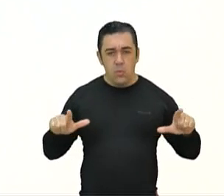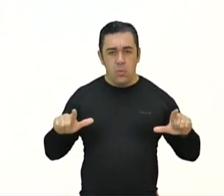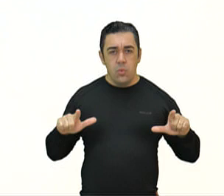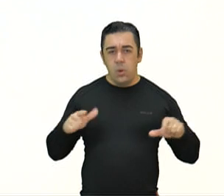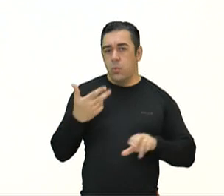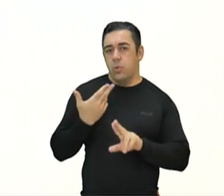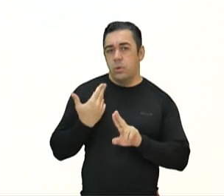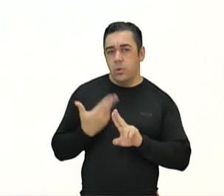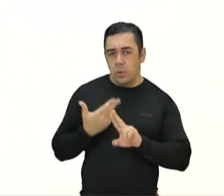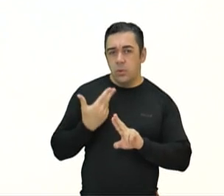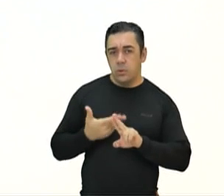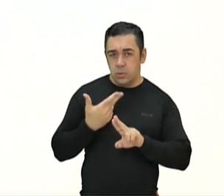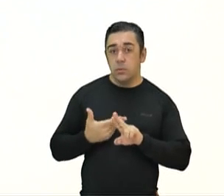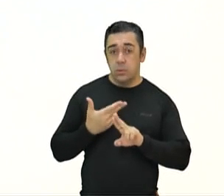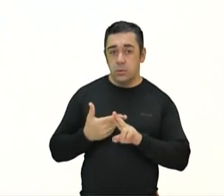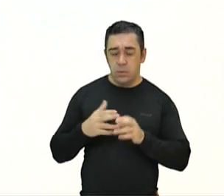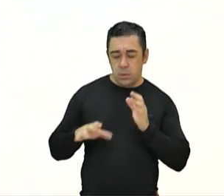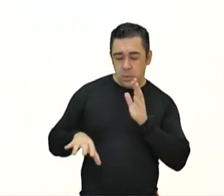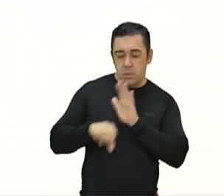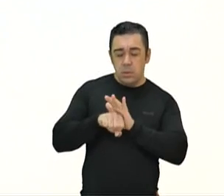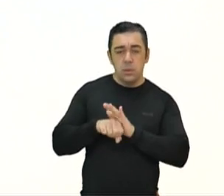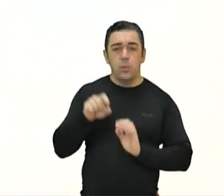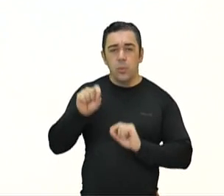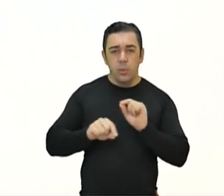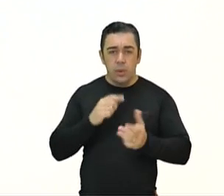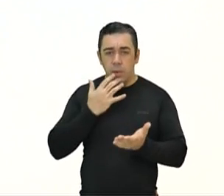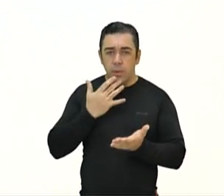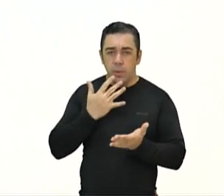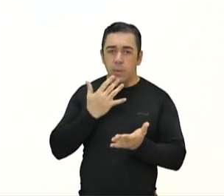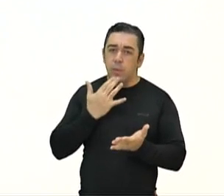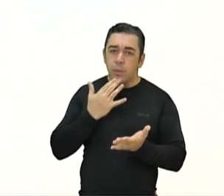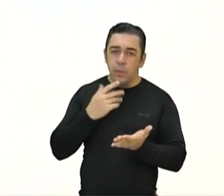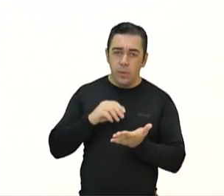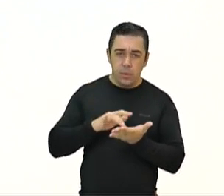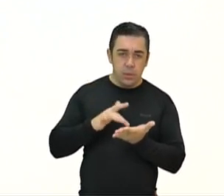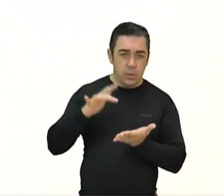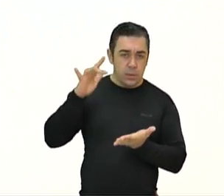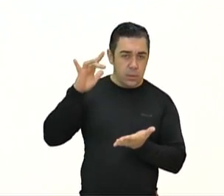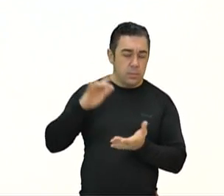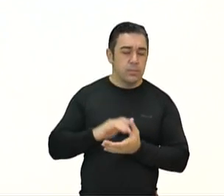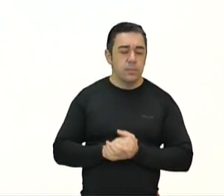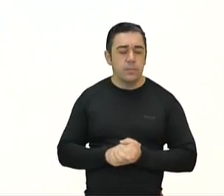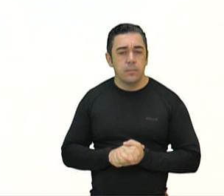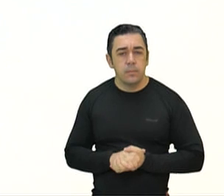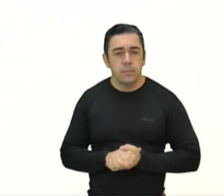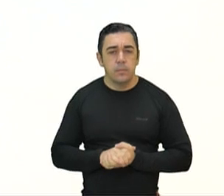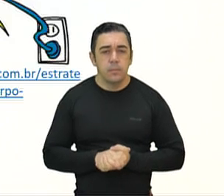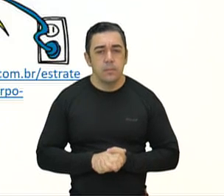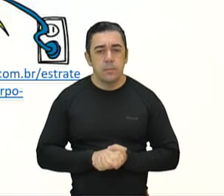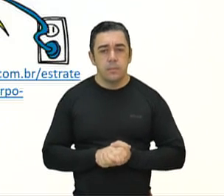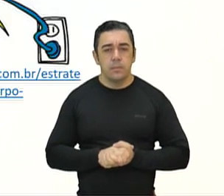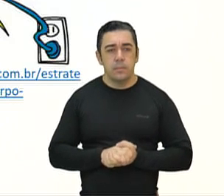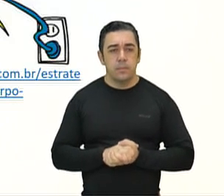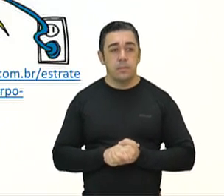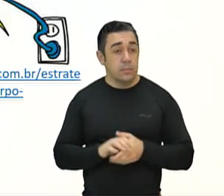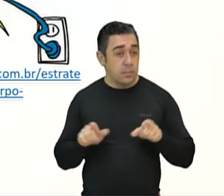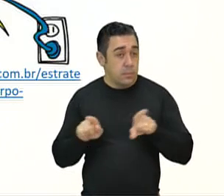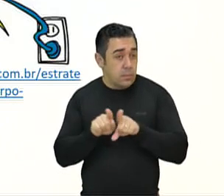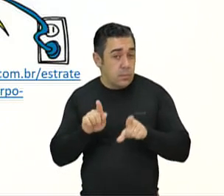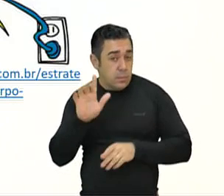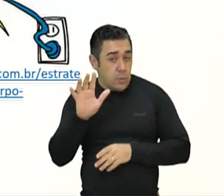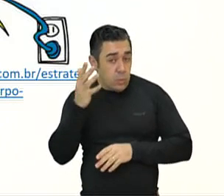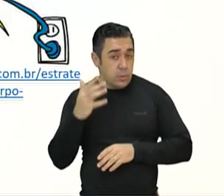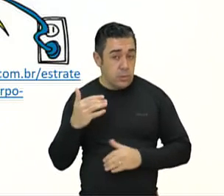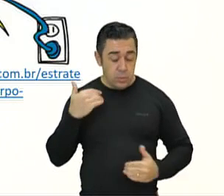bem utilizado, muito bem aplicado, né, esse efeito químico aqui nos materiais. E nós vimos